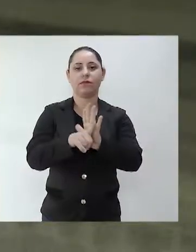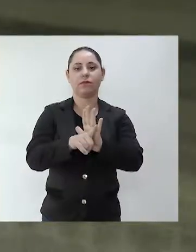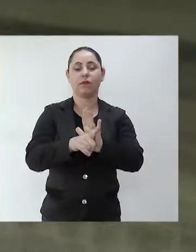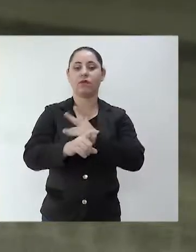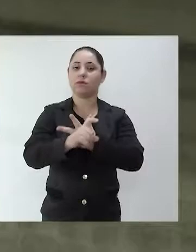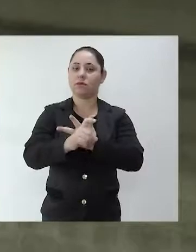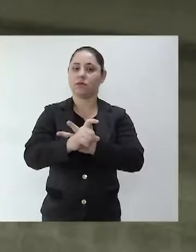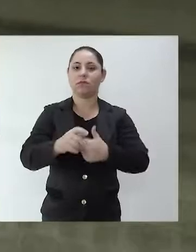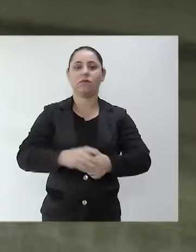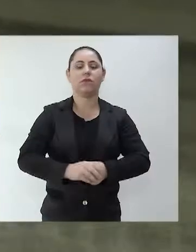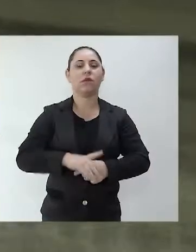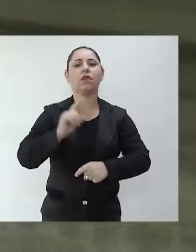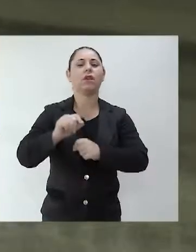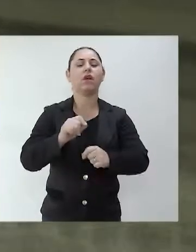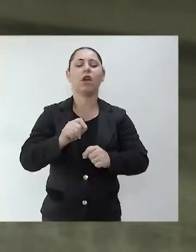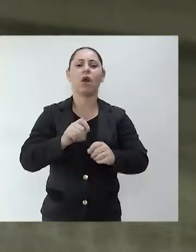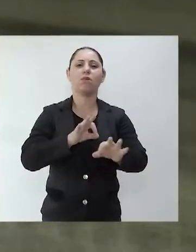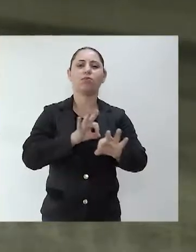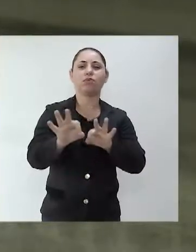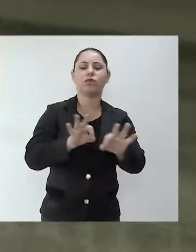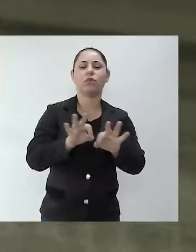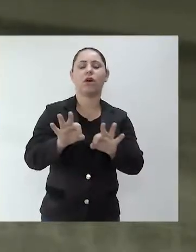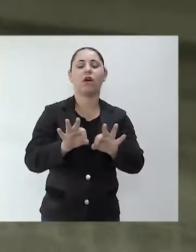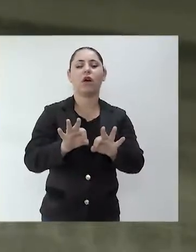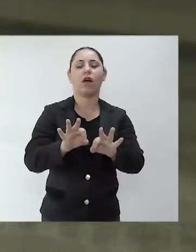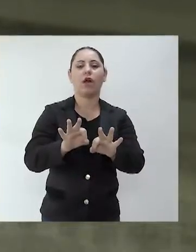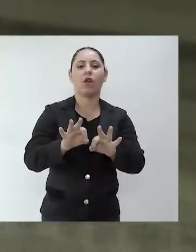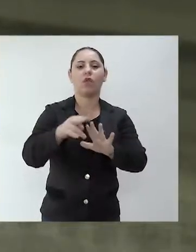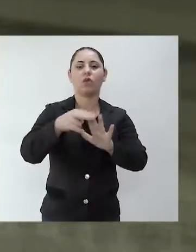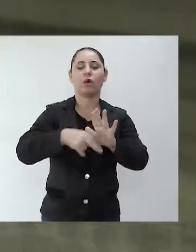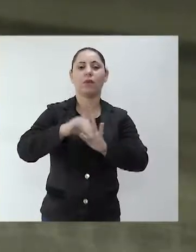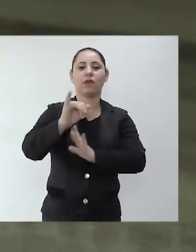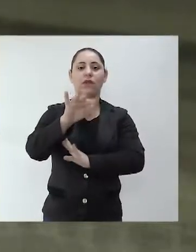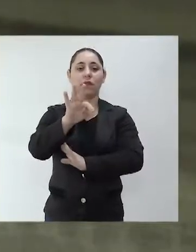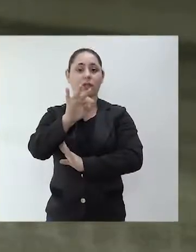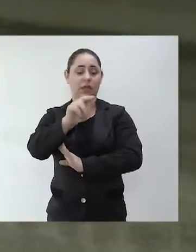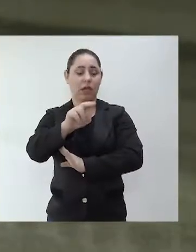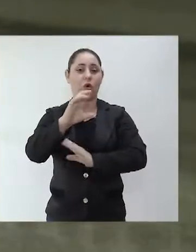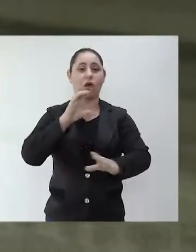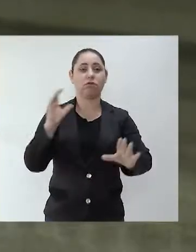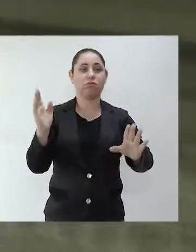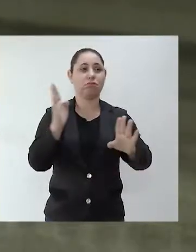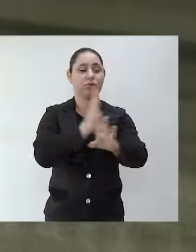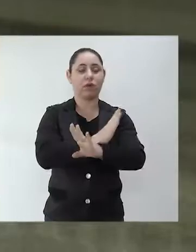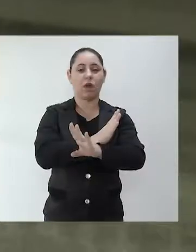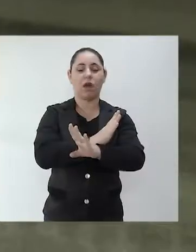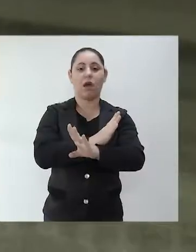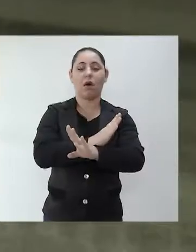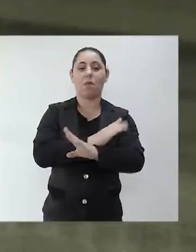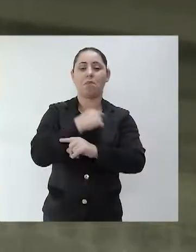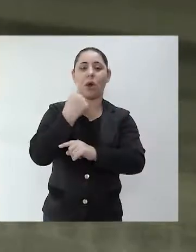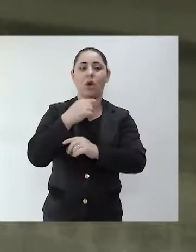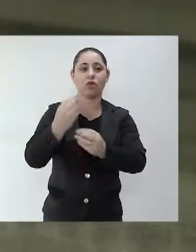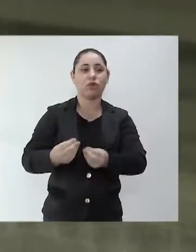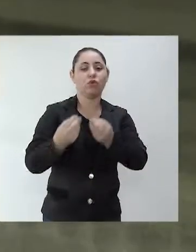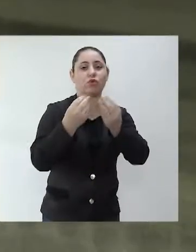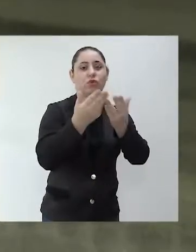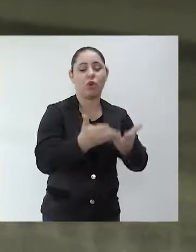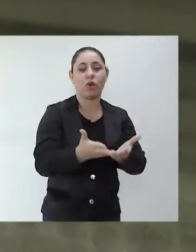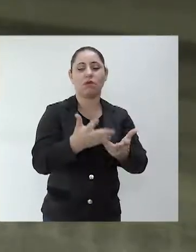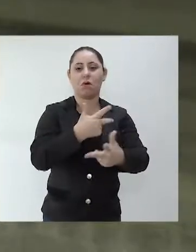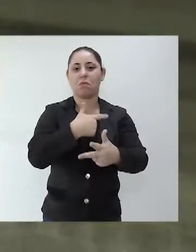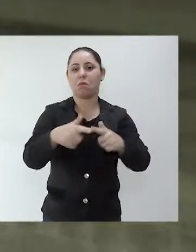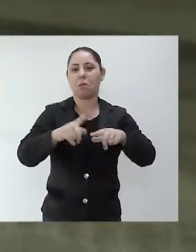lei do Executivo, que aprimora as normas do ITCD, Imposto sobre Transmissão, Causa-Mortes e